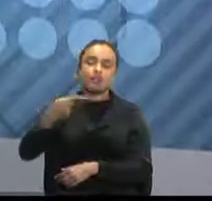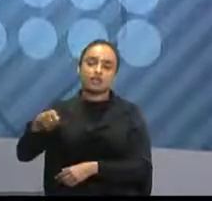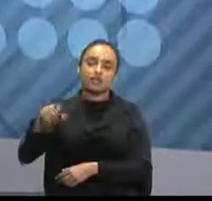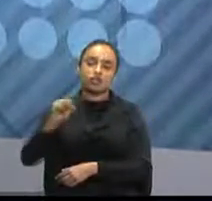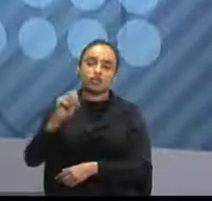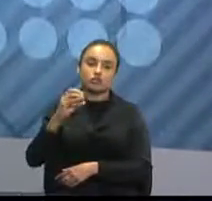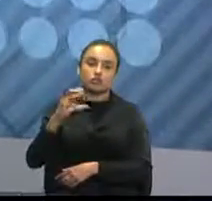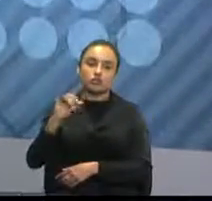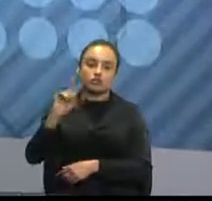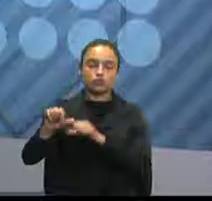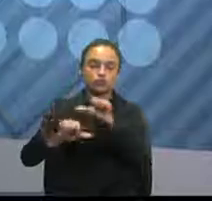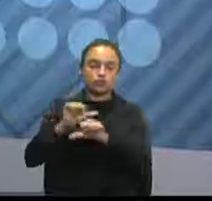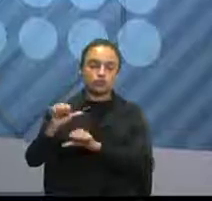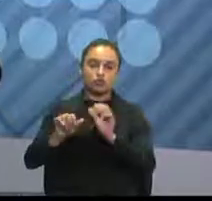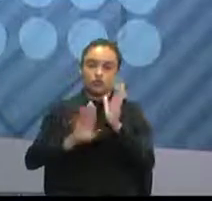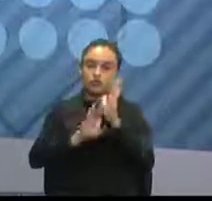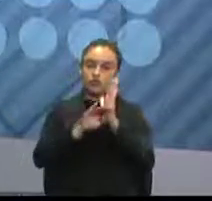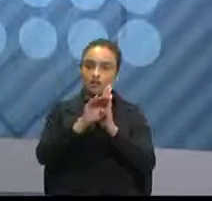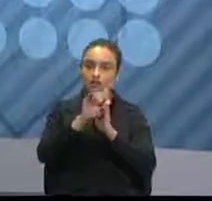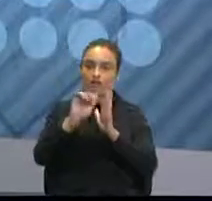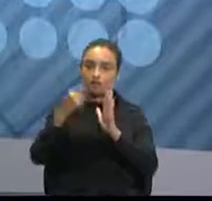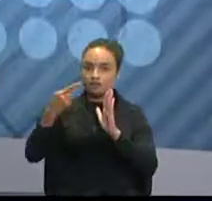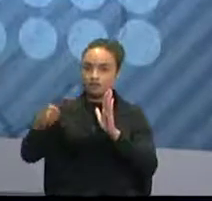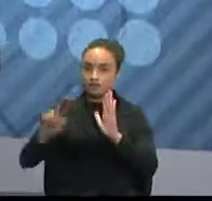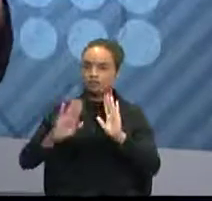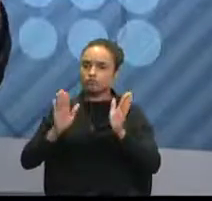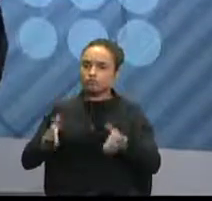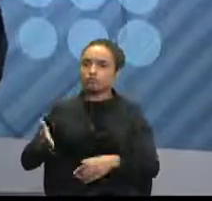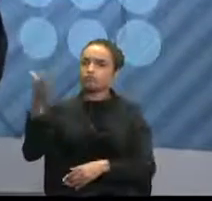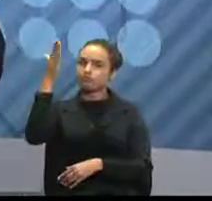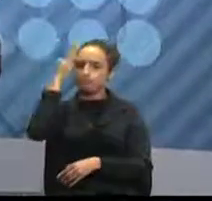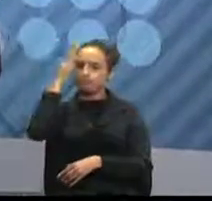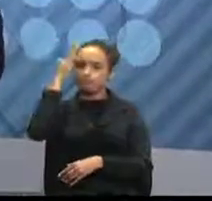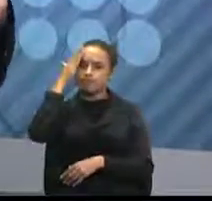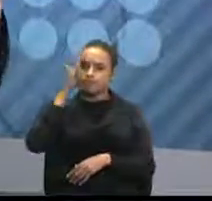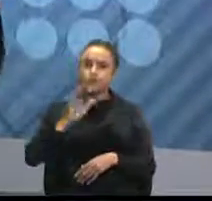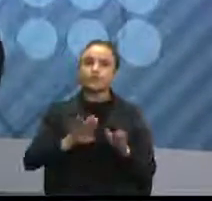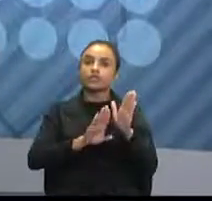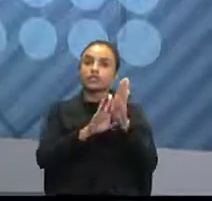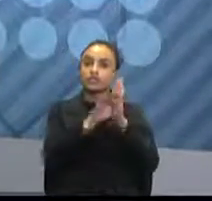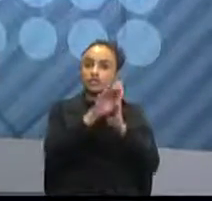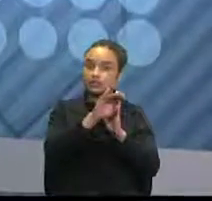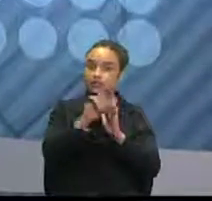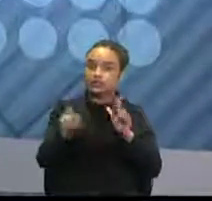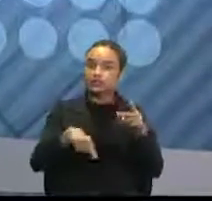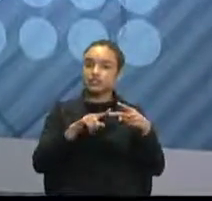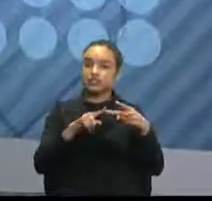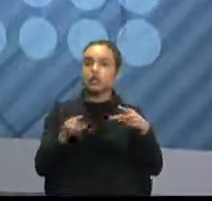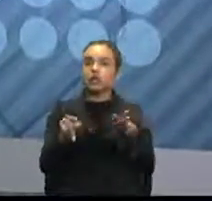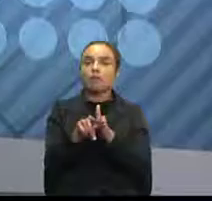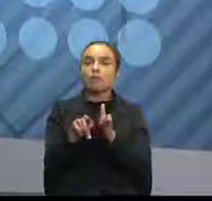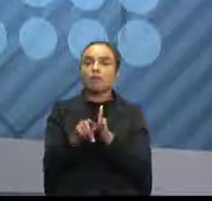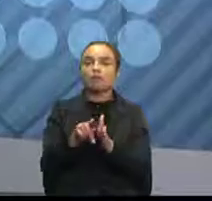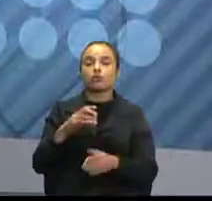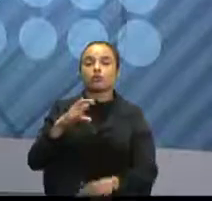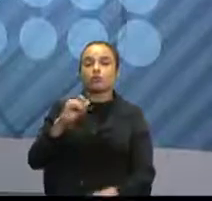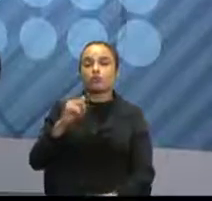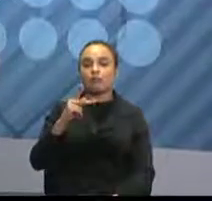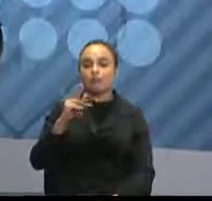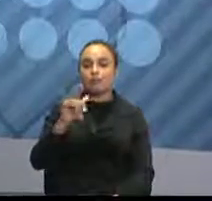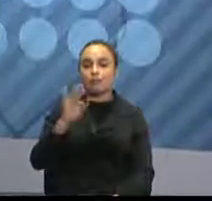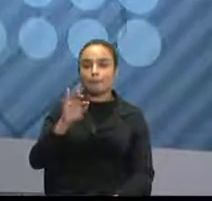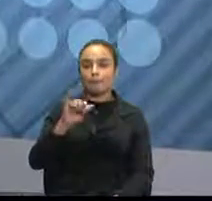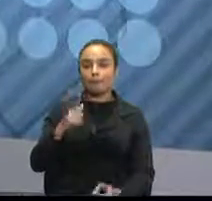em ações muito bem agora a gente já sabe que existem ações faz parte do capital social da empresa a gente sabe que existem debêntures